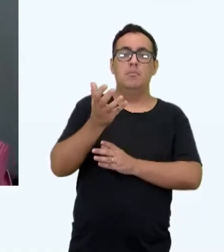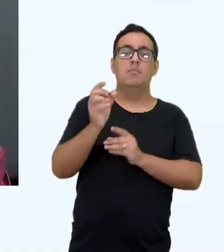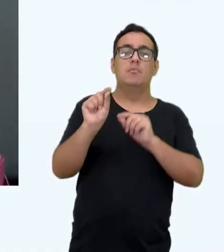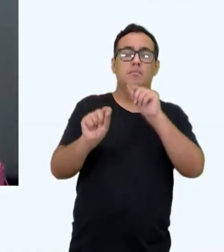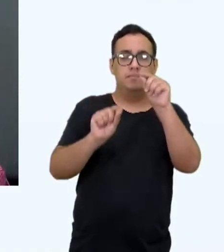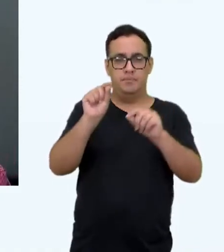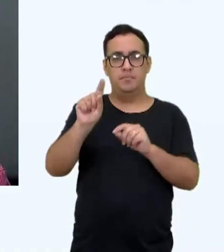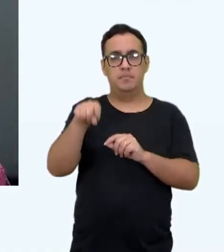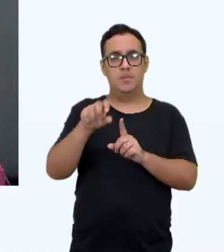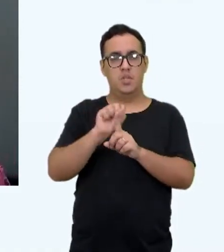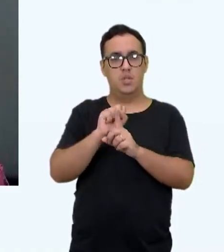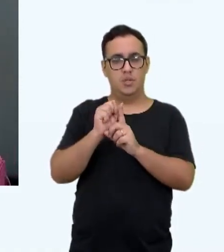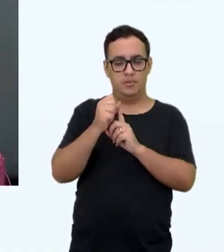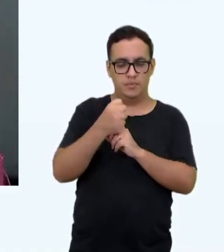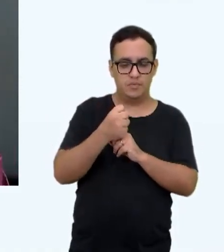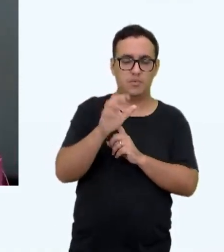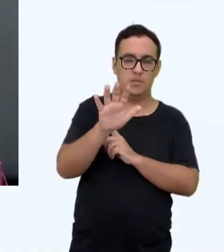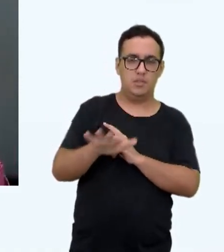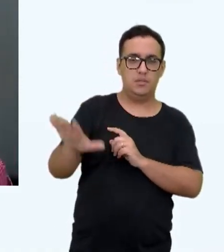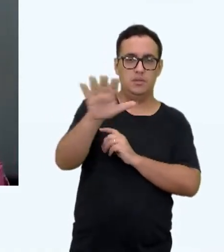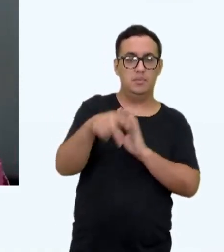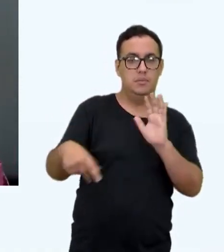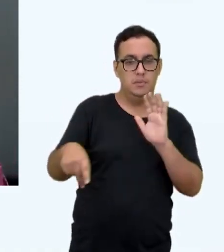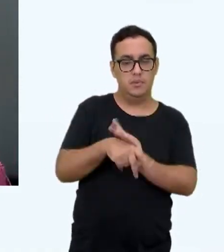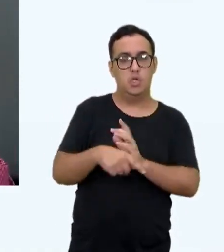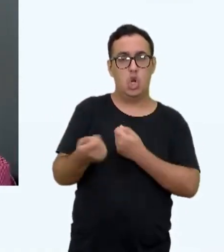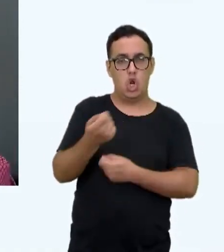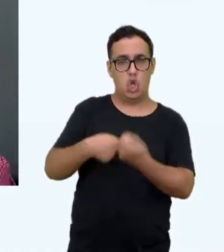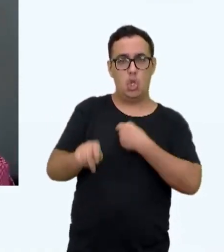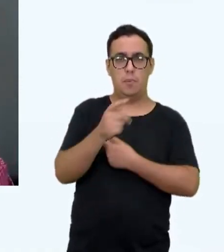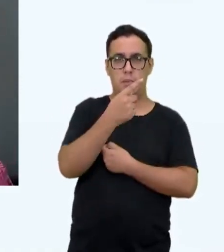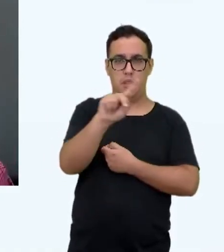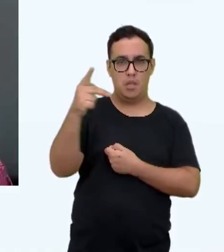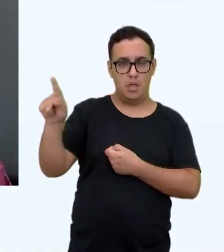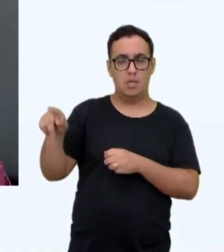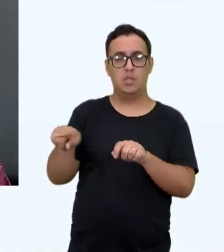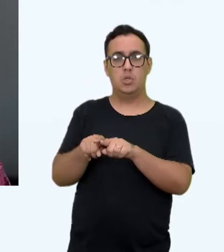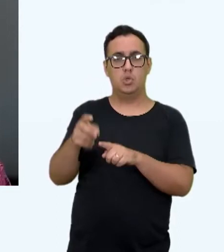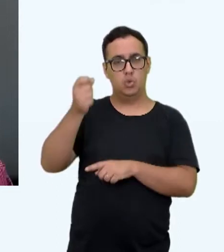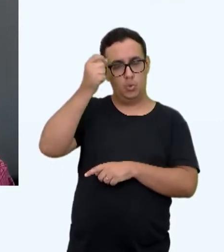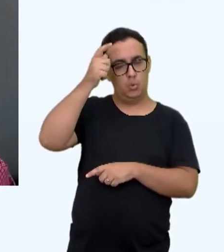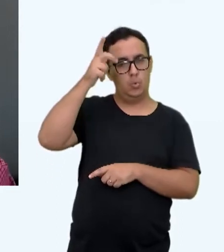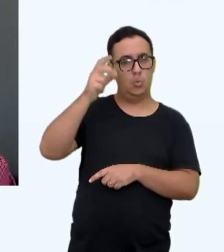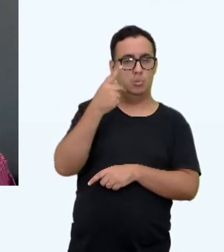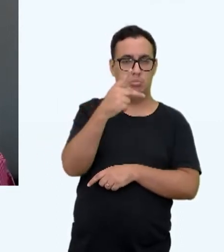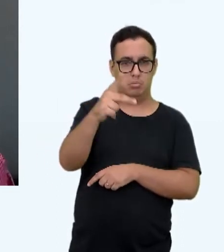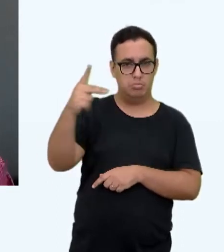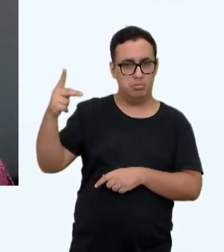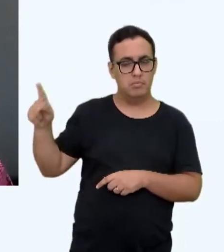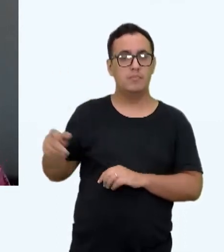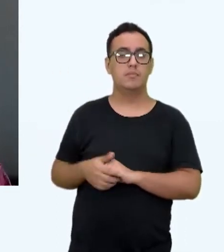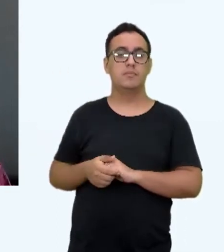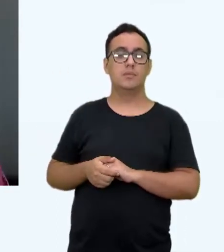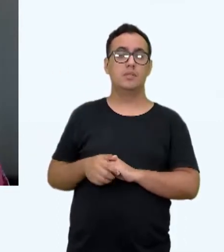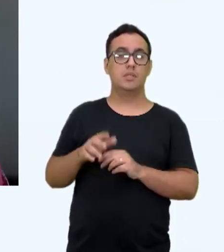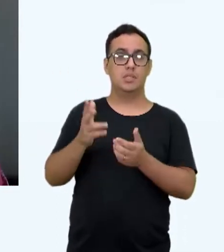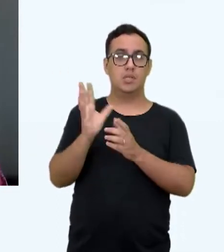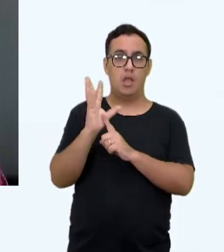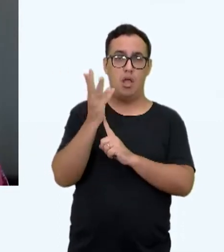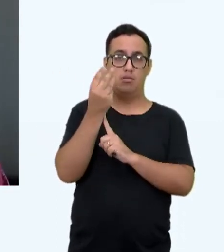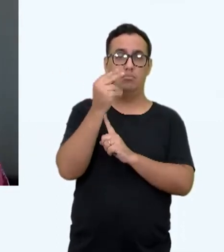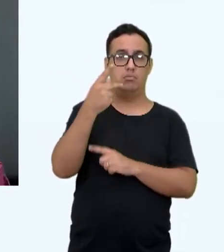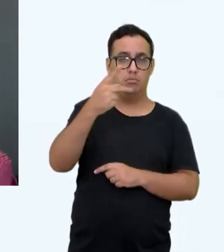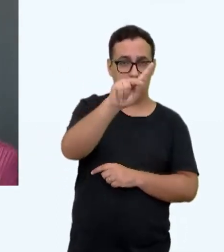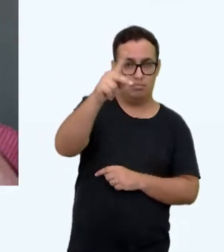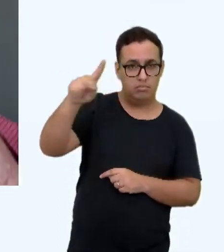a sociedade deles, a economia deles, a cultura deles, as artes